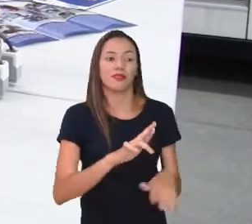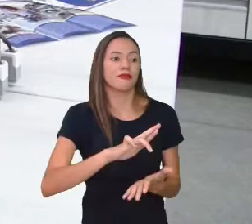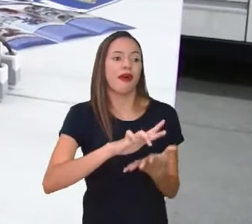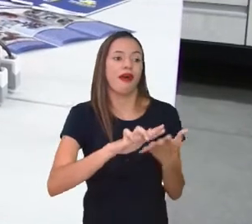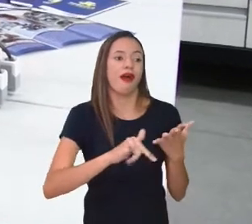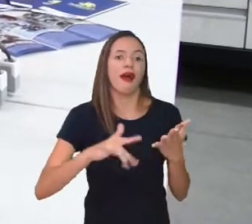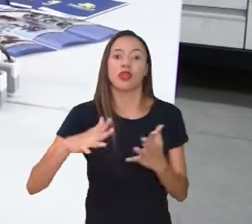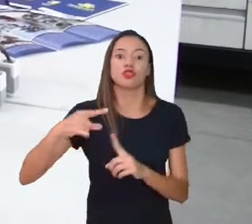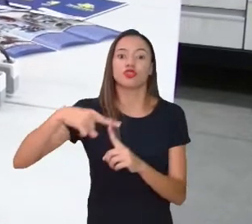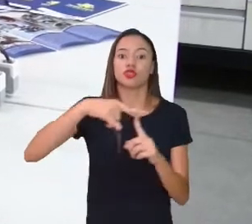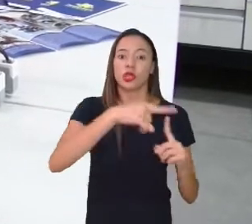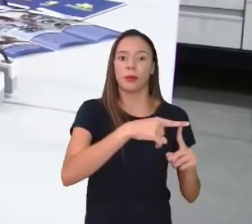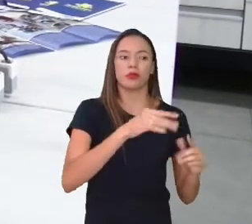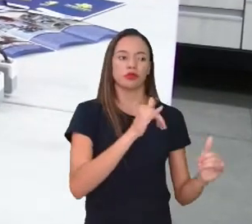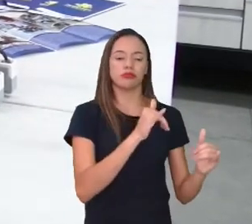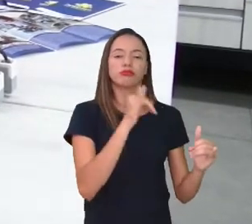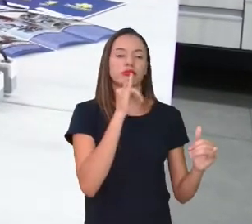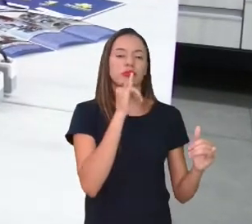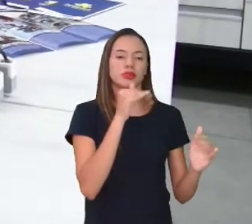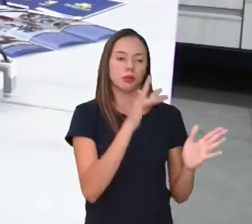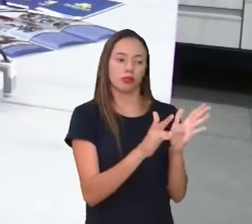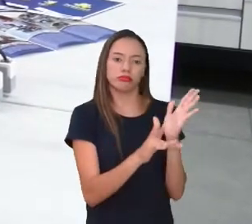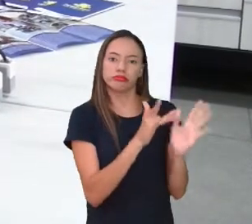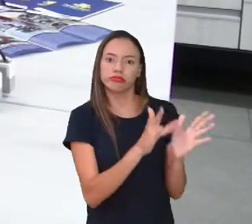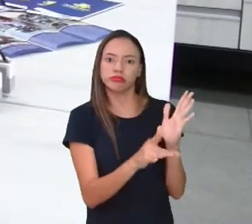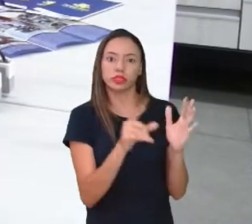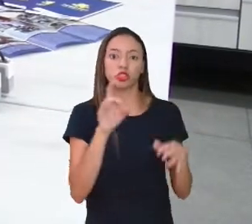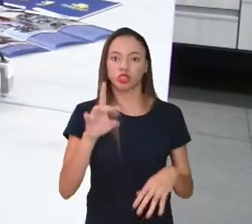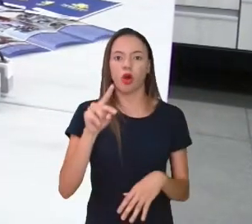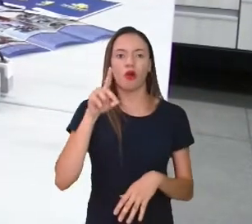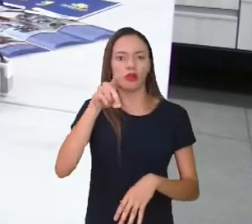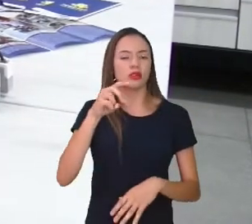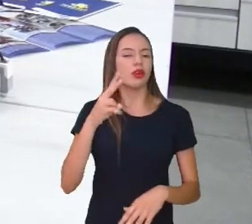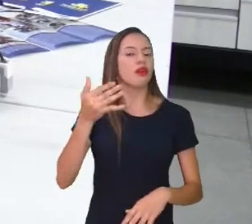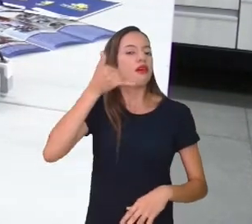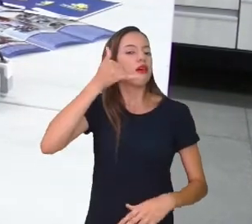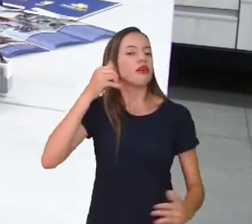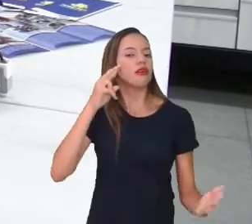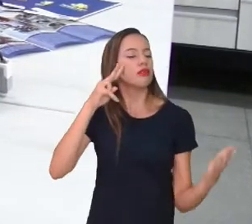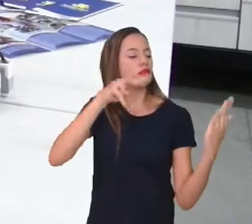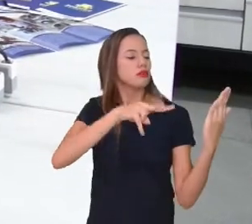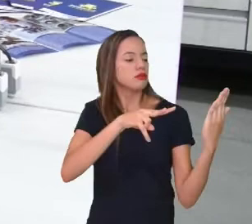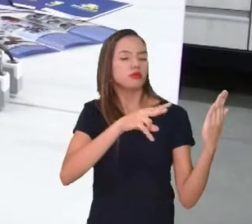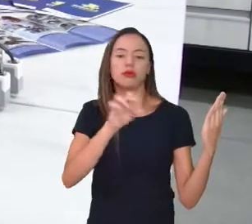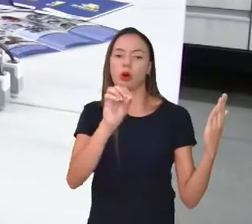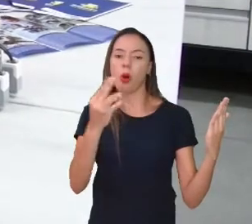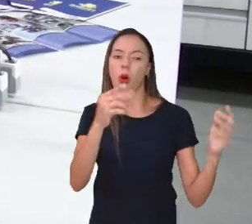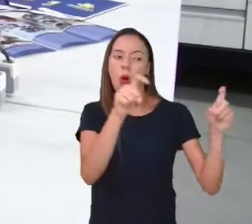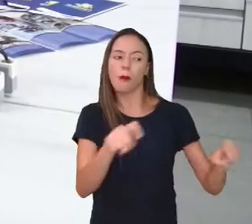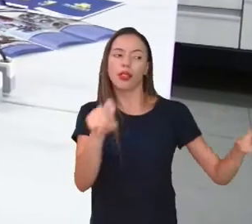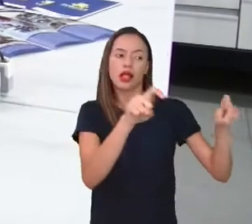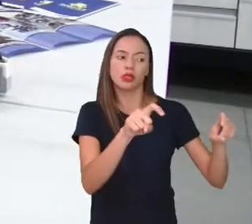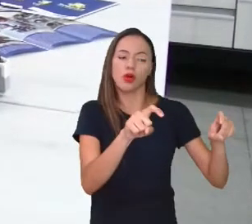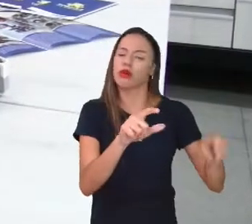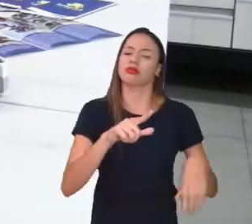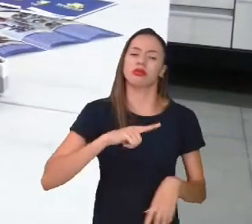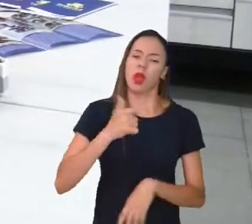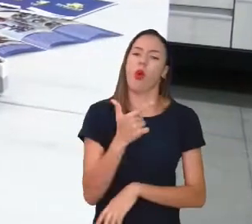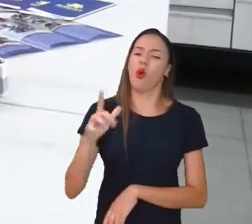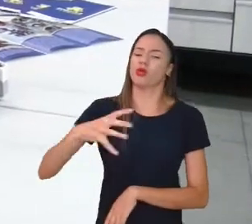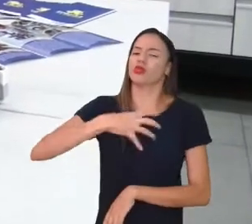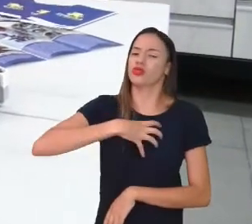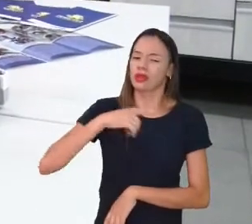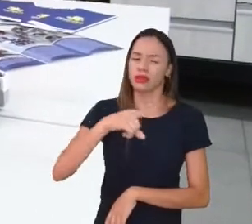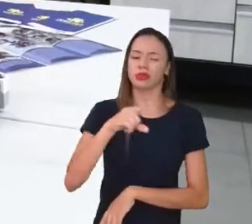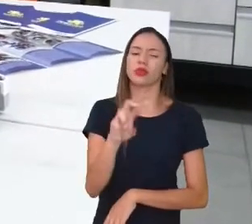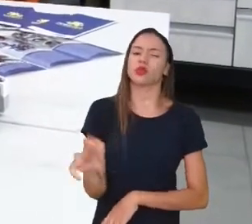Não necessariamente só conectado quando você está olhando para um celular, olhando para um computador. Existem várias outras formas, né? Que é um